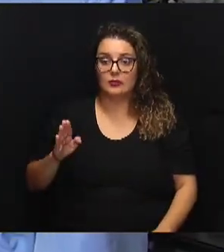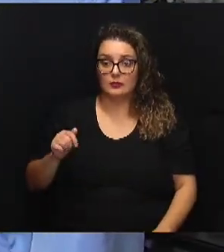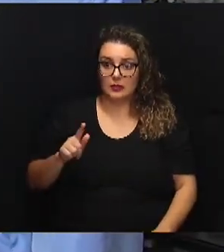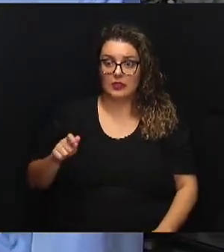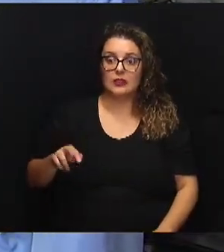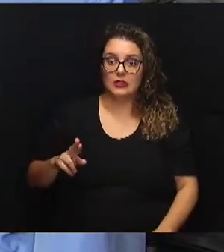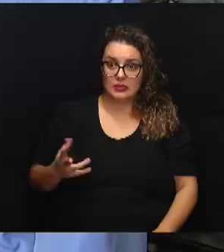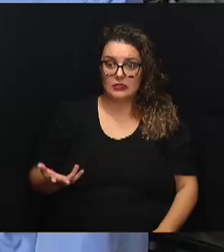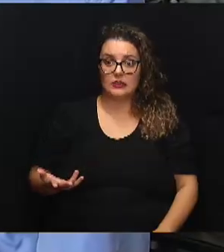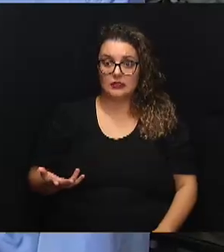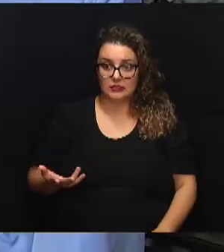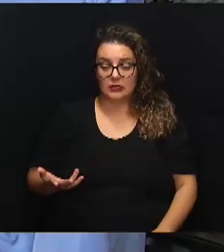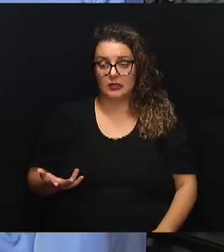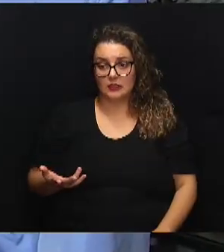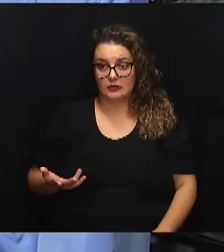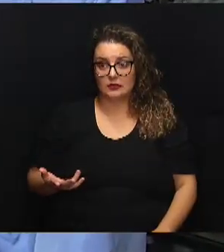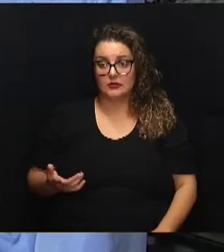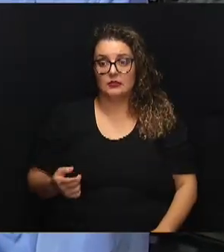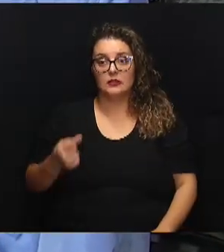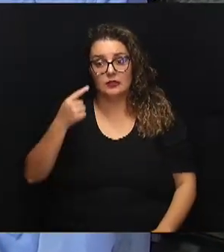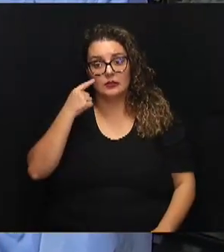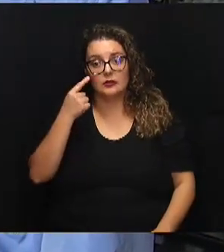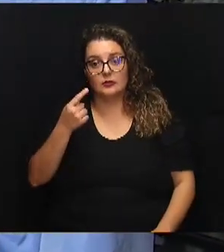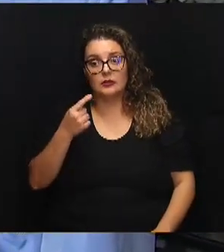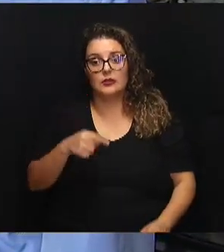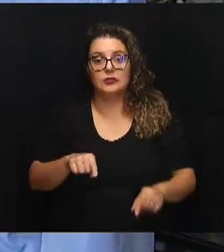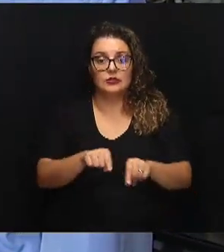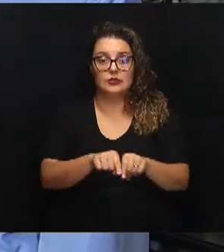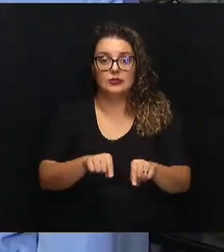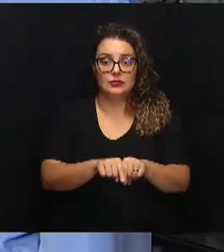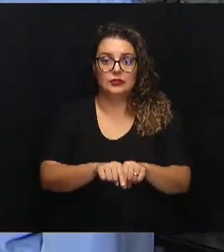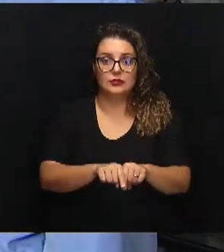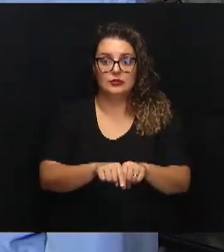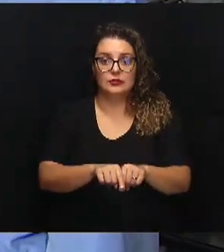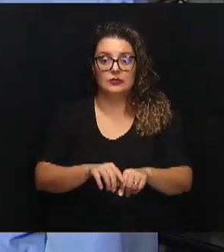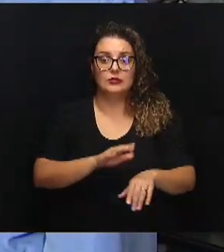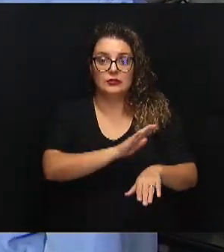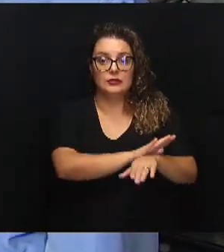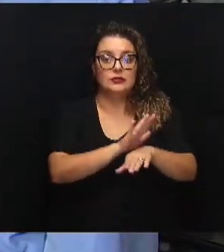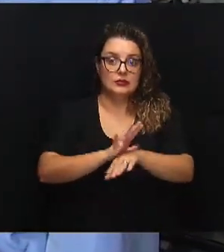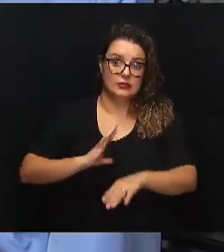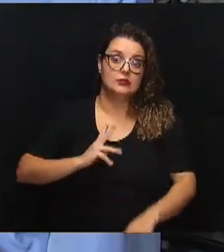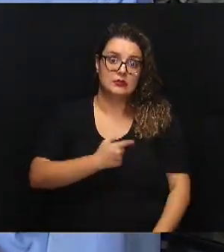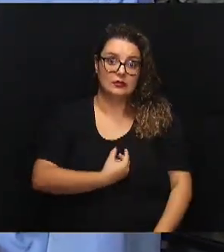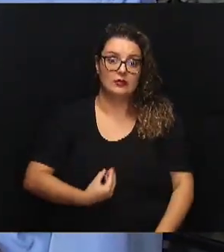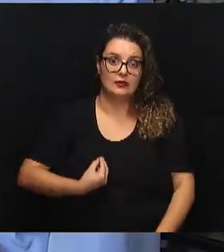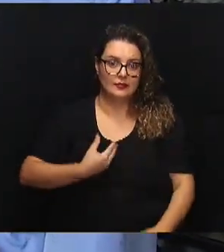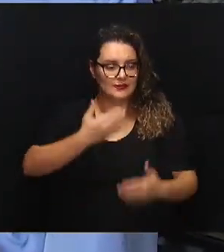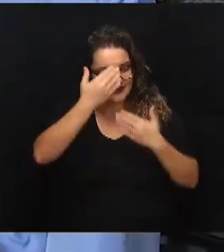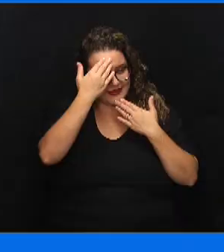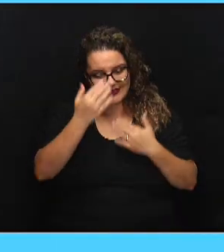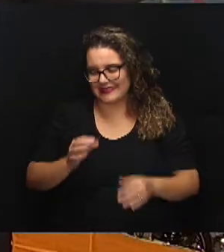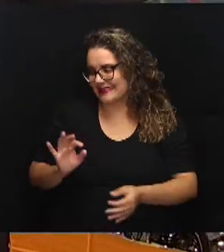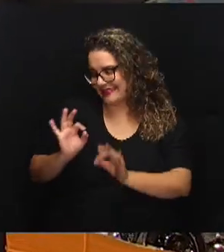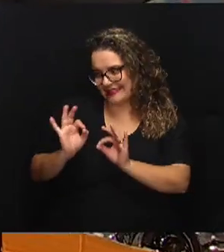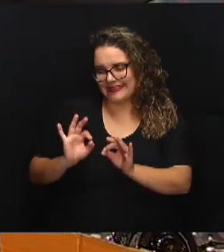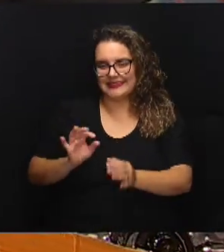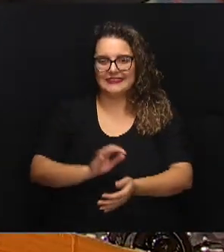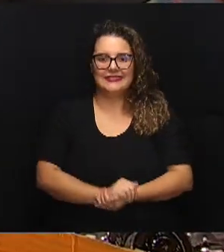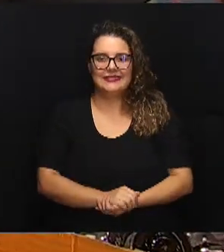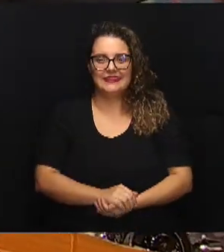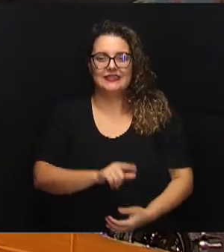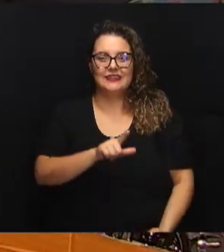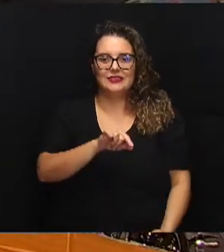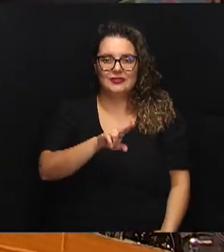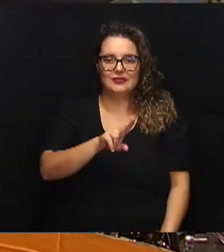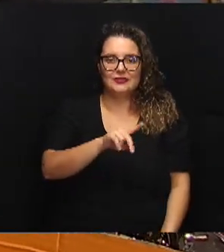mesmo, e com a intenção de, inclusive, ajudar a salvar vidas. Obrigada. De nada. O Luiz